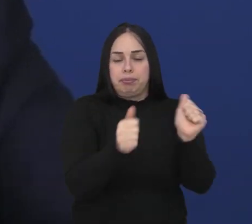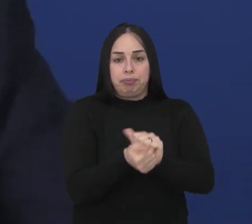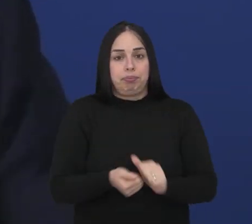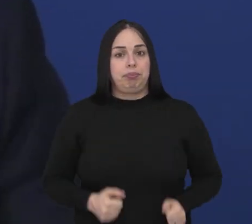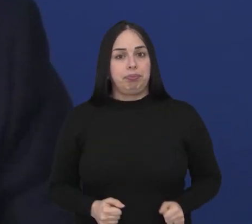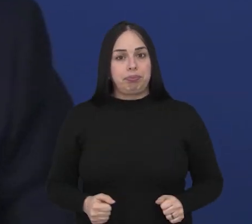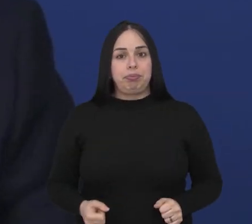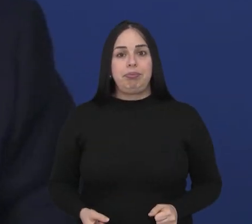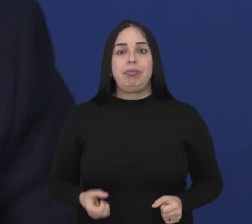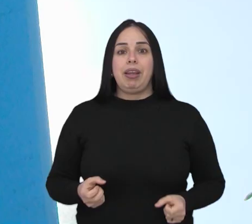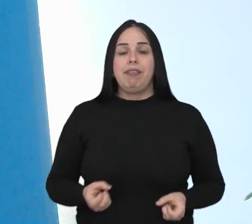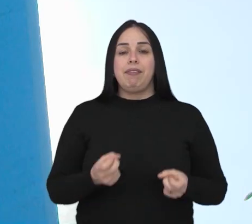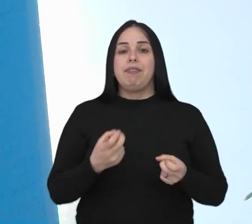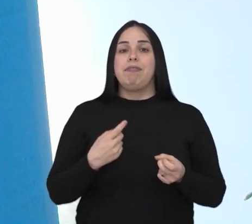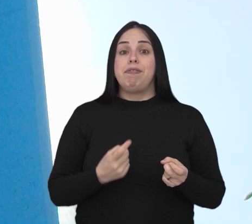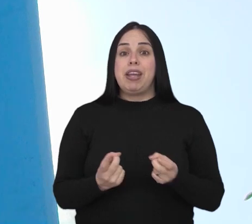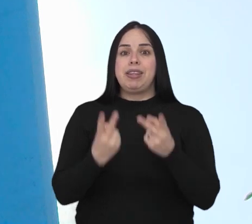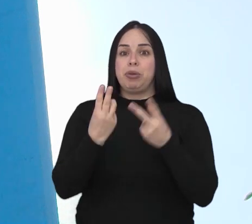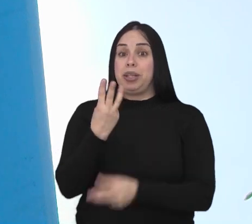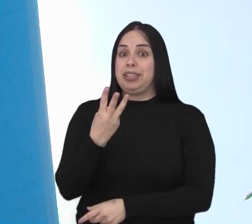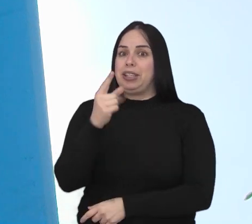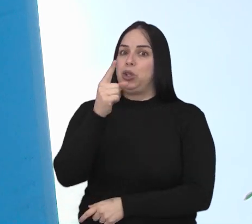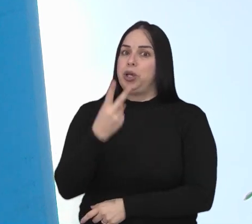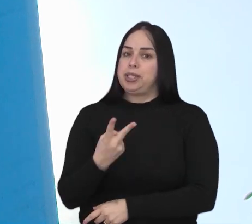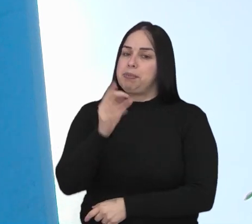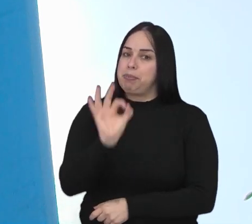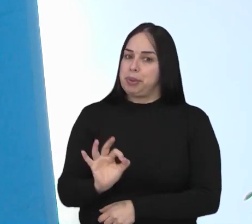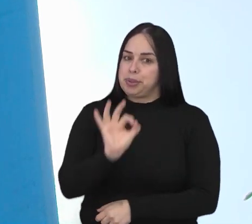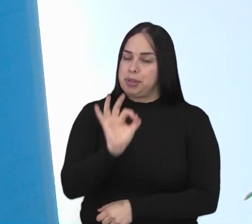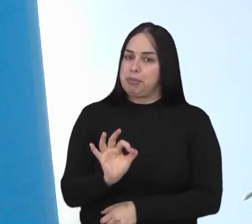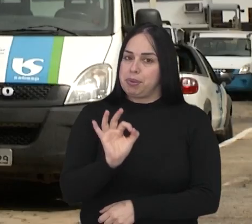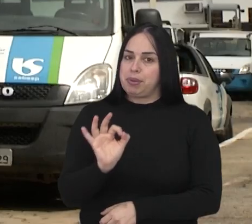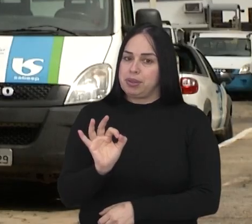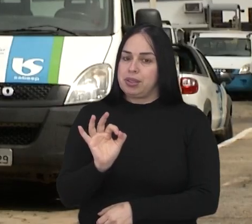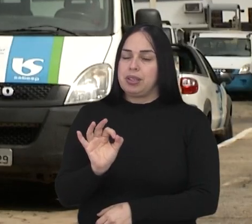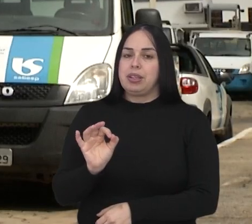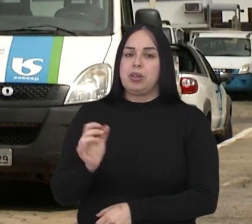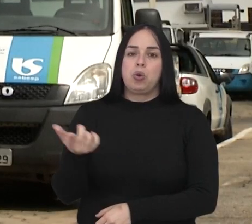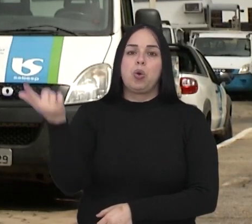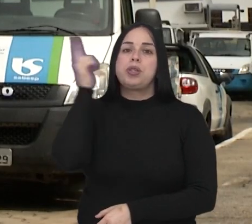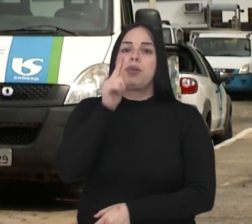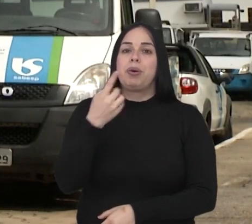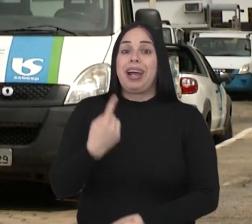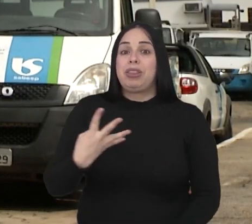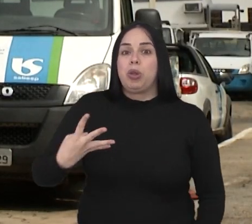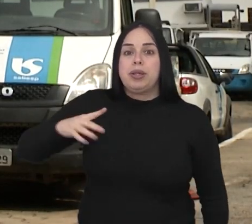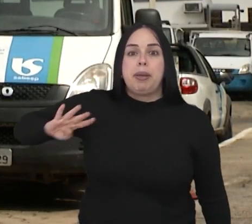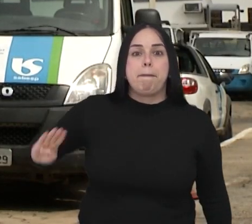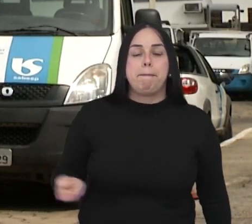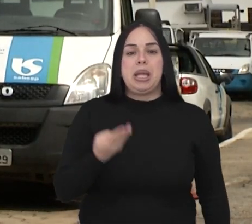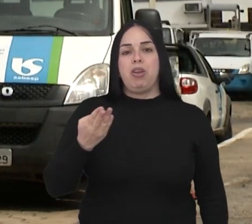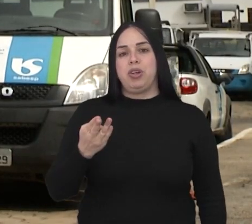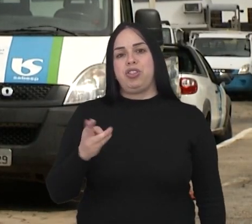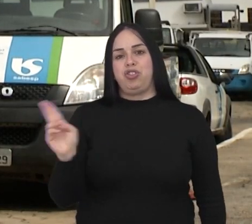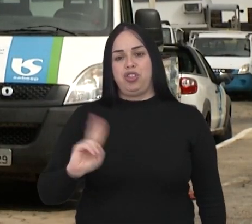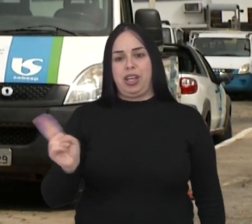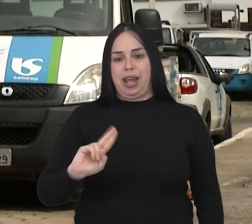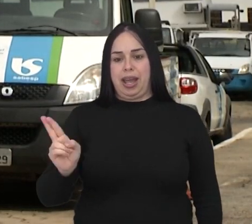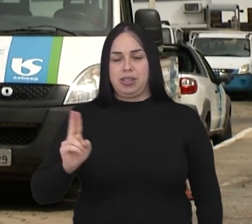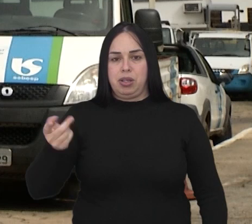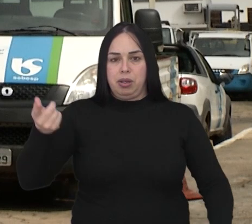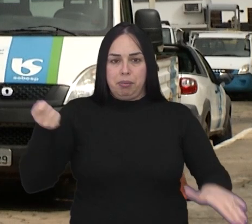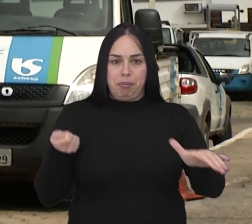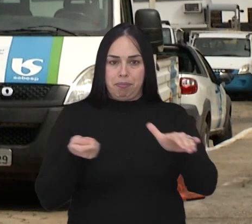processo, relacionamento com stakeholders. A venda de 32% da Sabesp resultou em 14 bilhões e